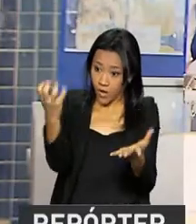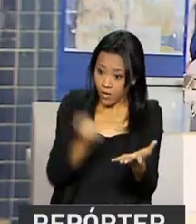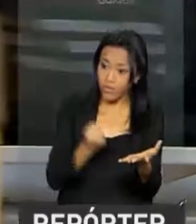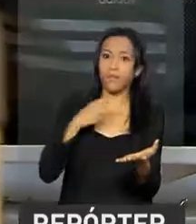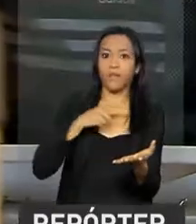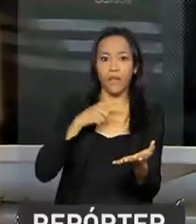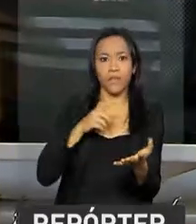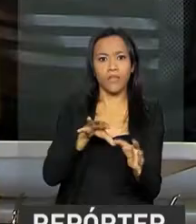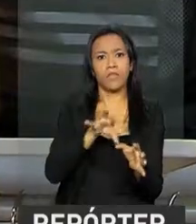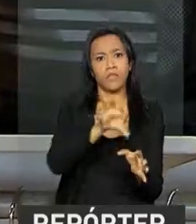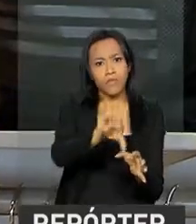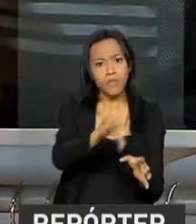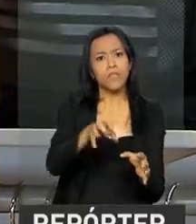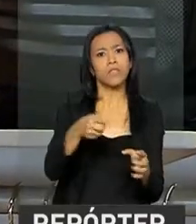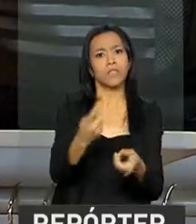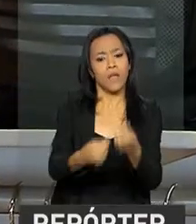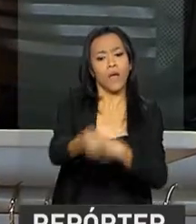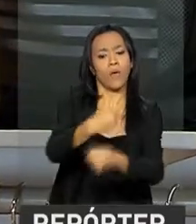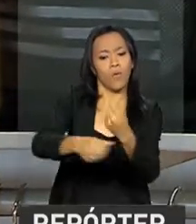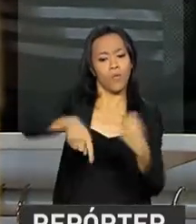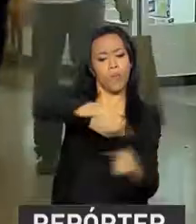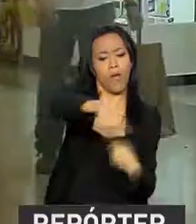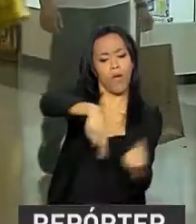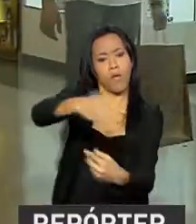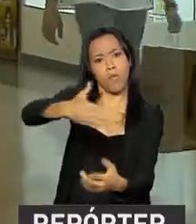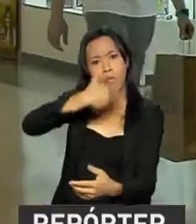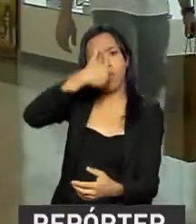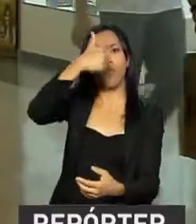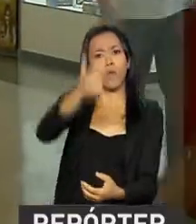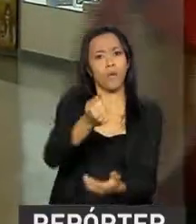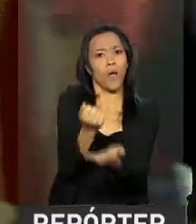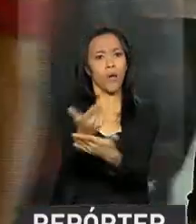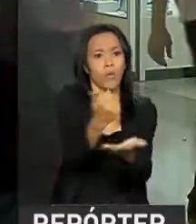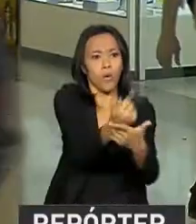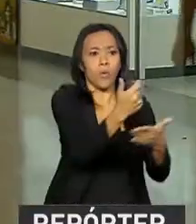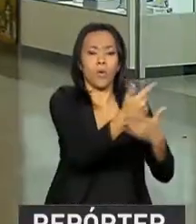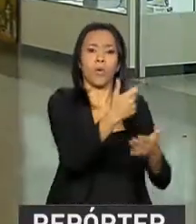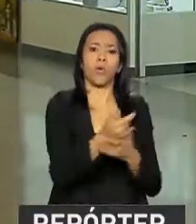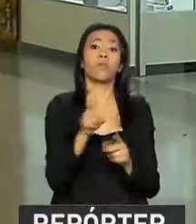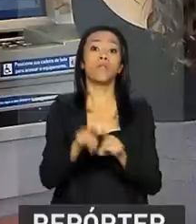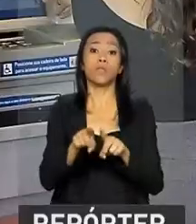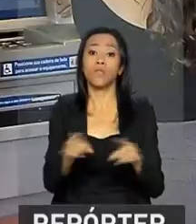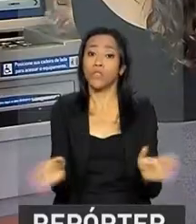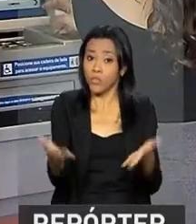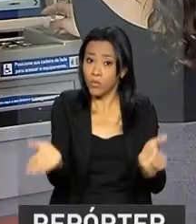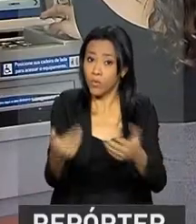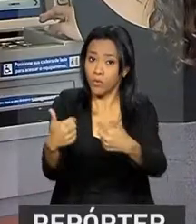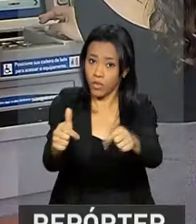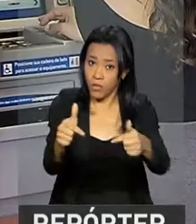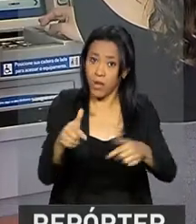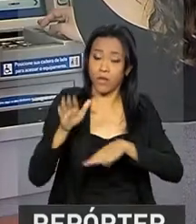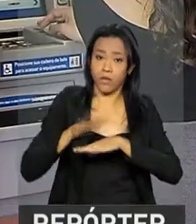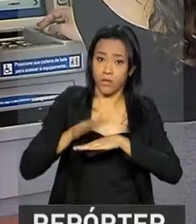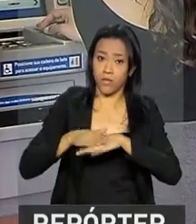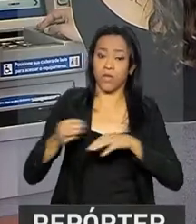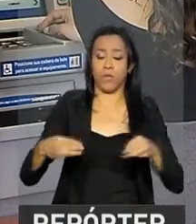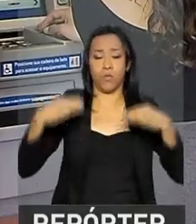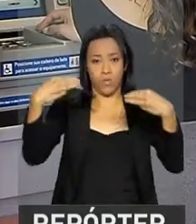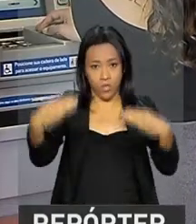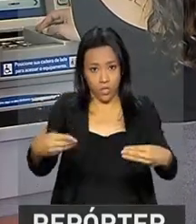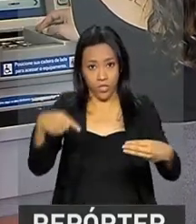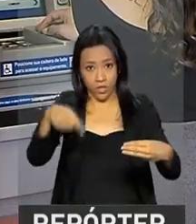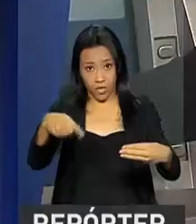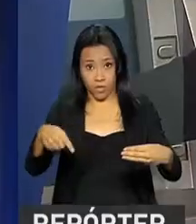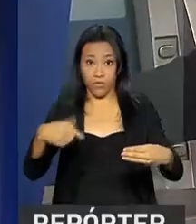o que segundo o governo melhorou o consumo e estimular o mercado de trabalho segundo o ministério do planejamento desenvolvimento